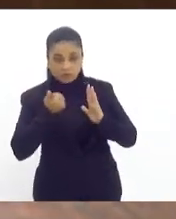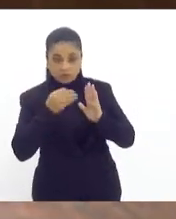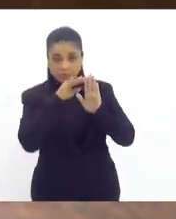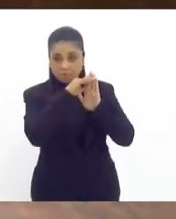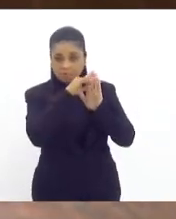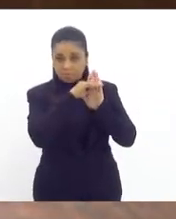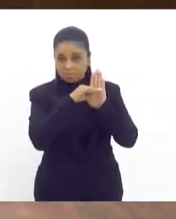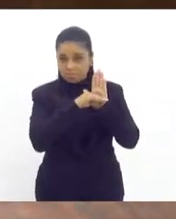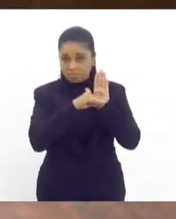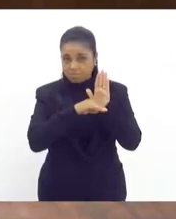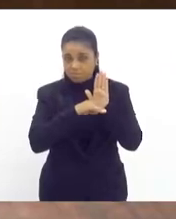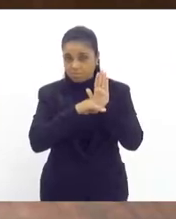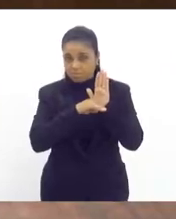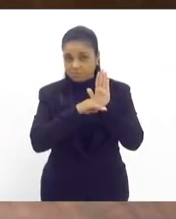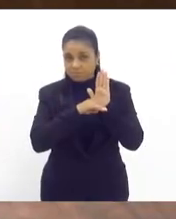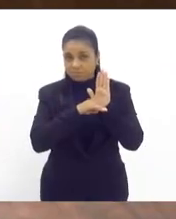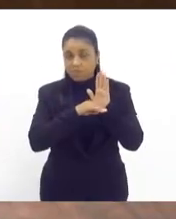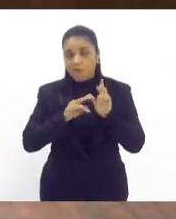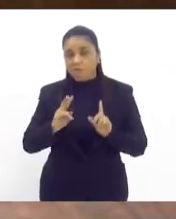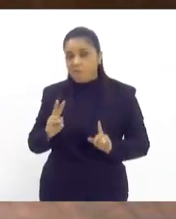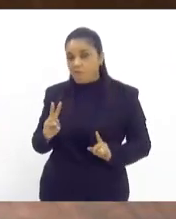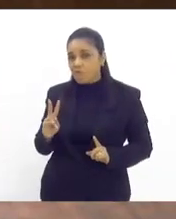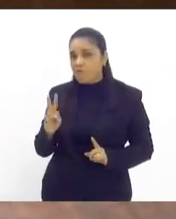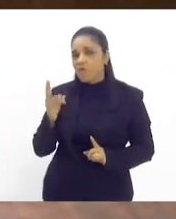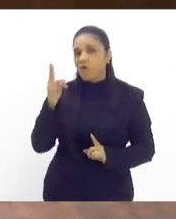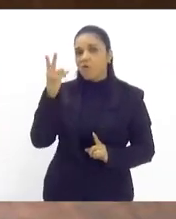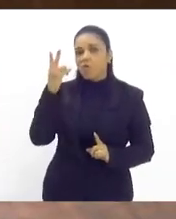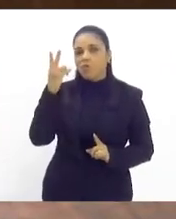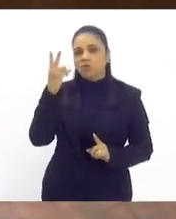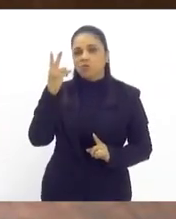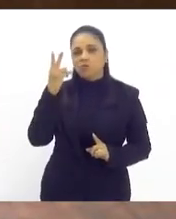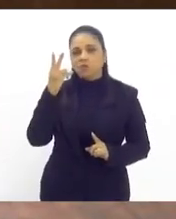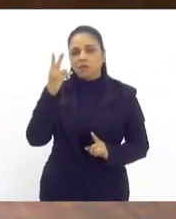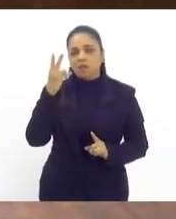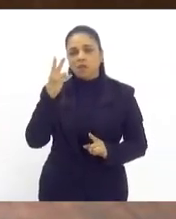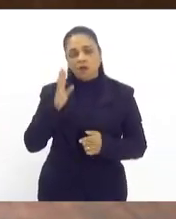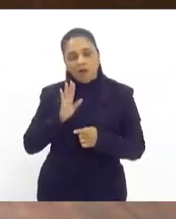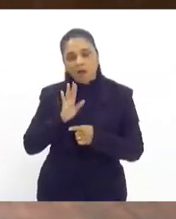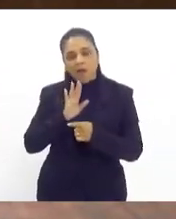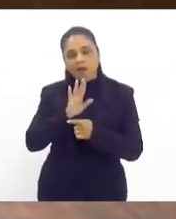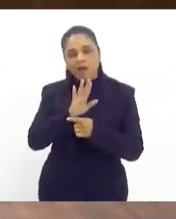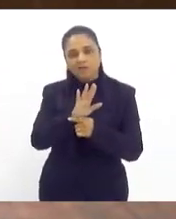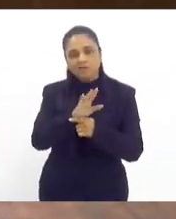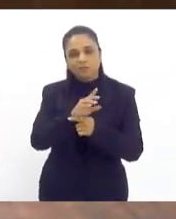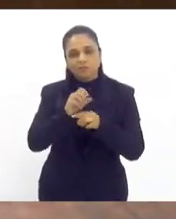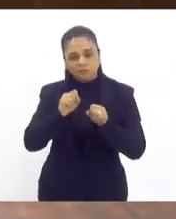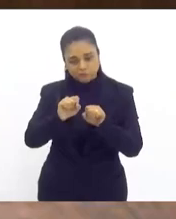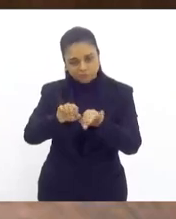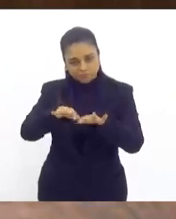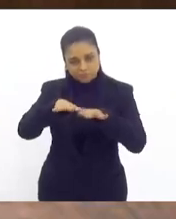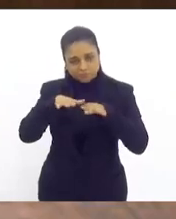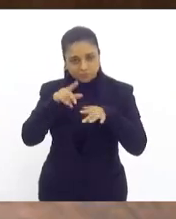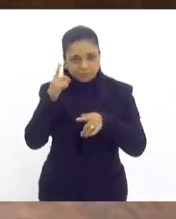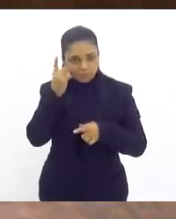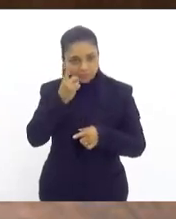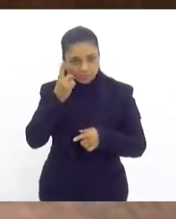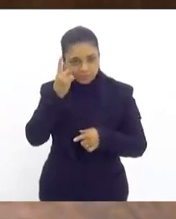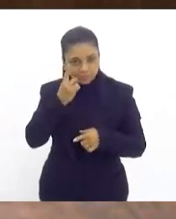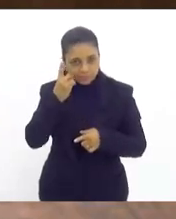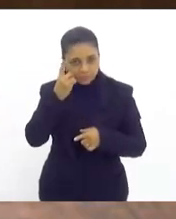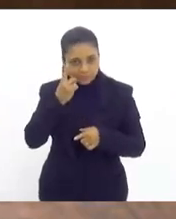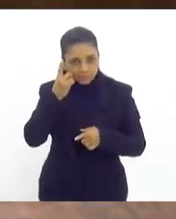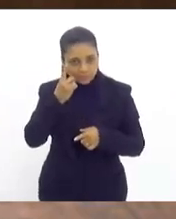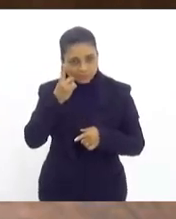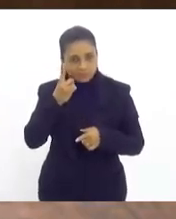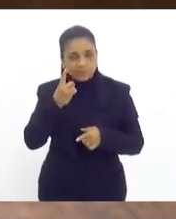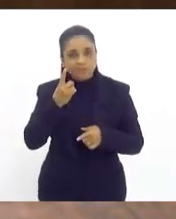pauta inclusive para valorizar a contribuição de todo plenário e de todos os